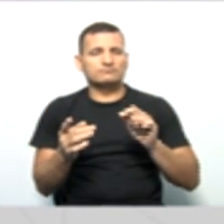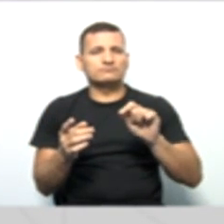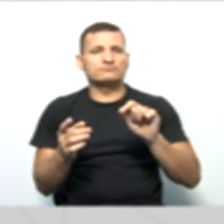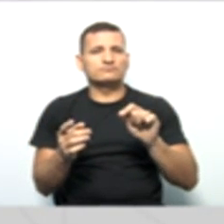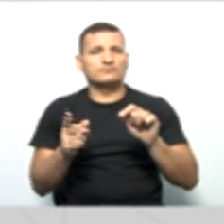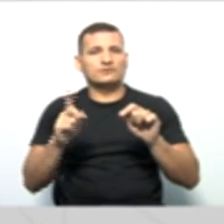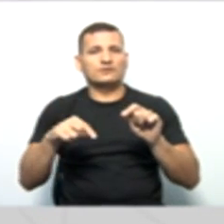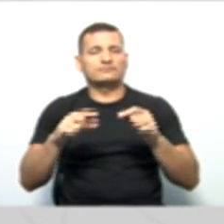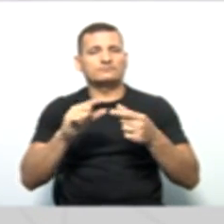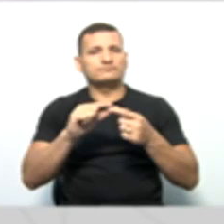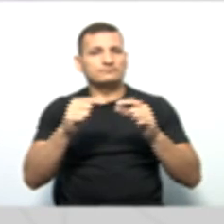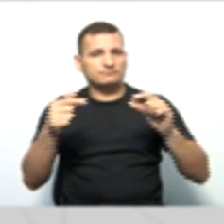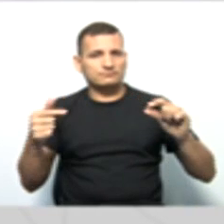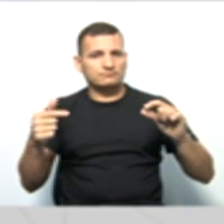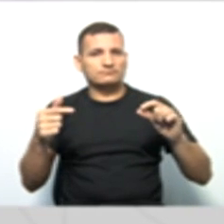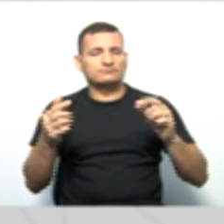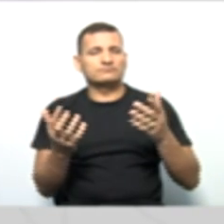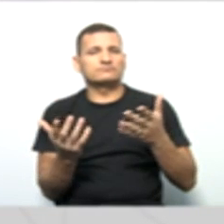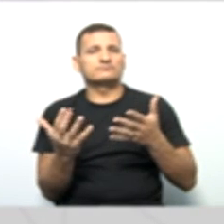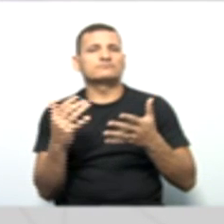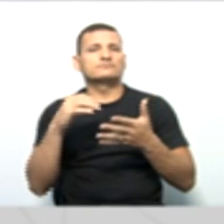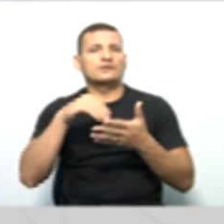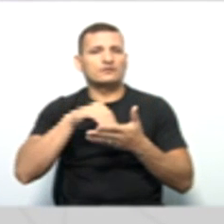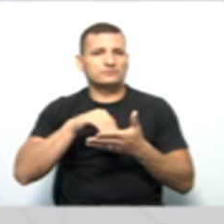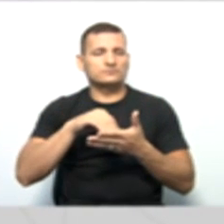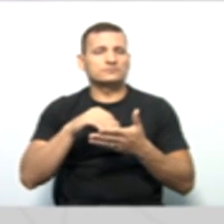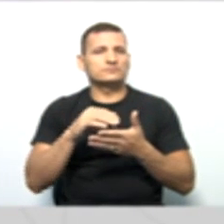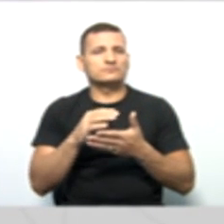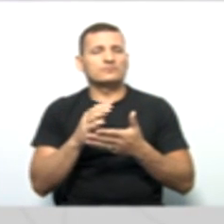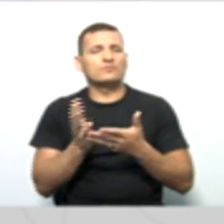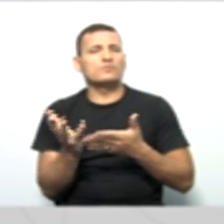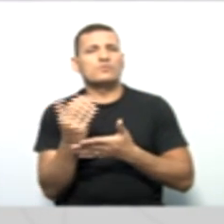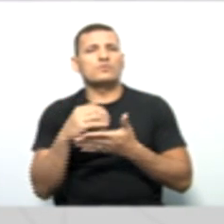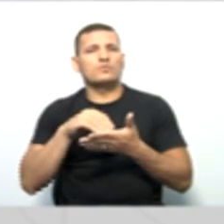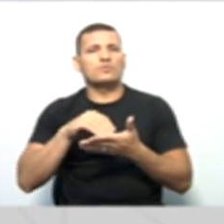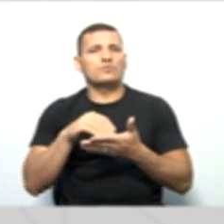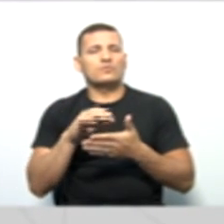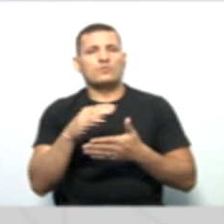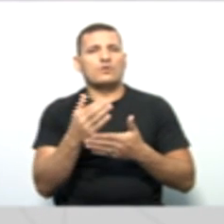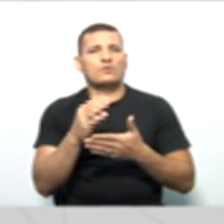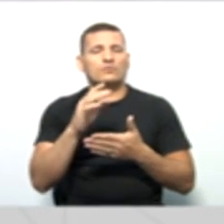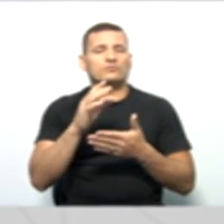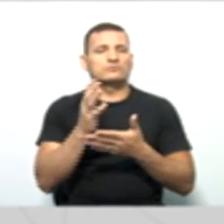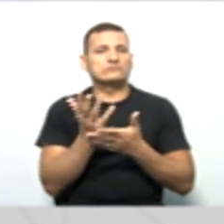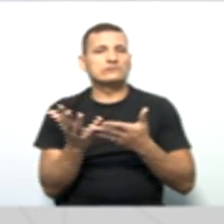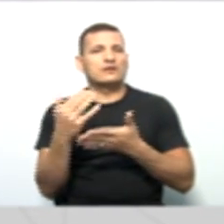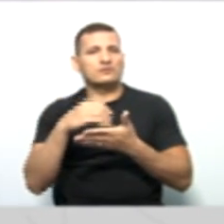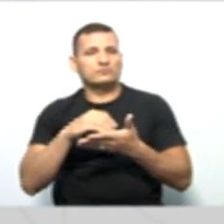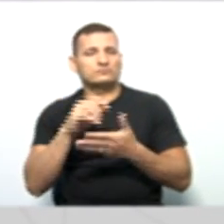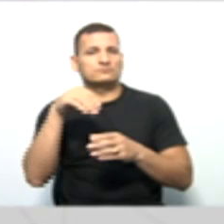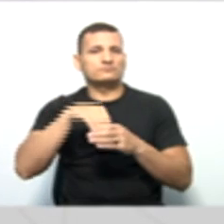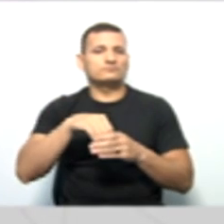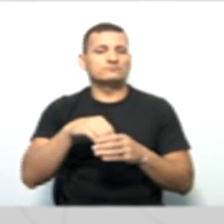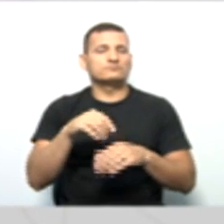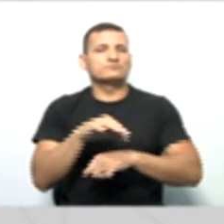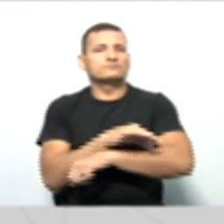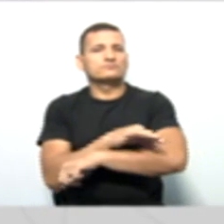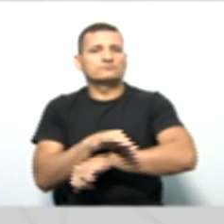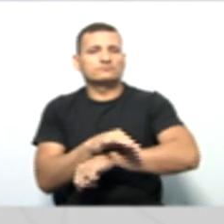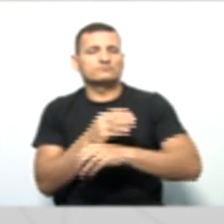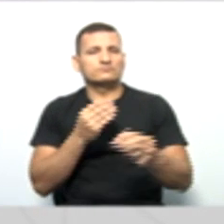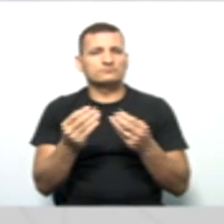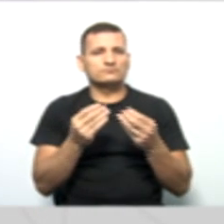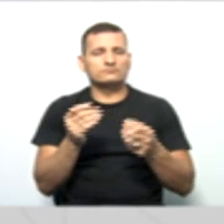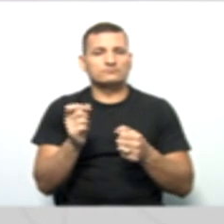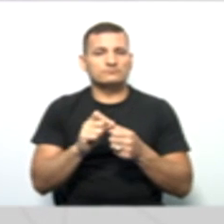As estruturas de dados, quais são os dados que eu estou entrando no meu sistema. O que eu preciso alimentar esse sistema? Arquitetura, como que isso vai